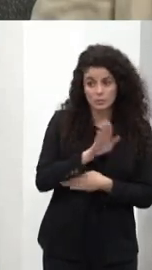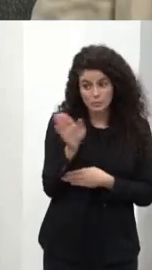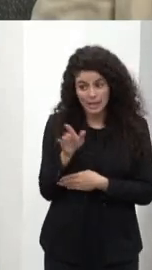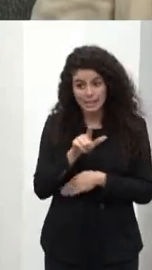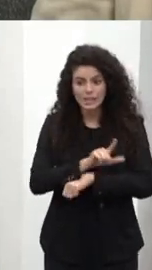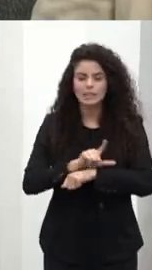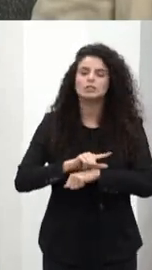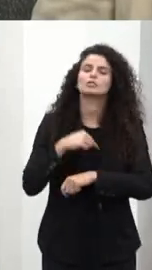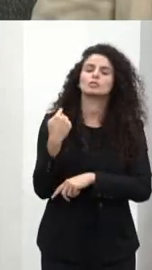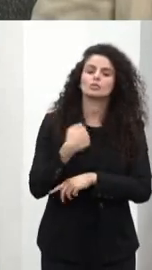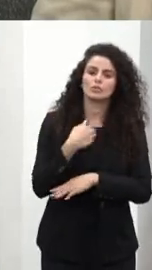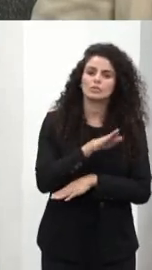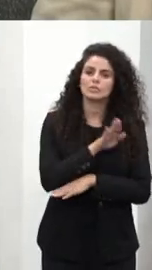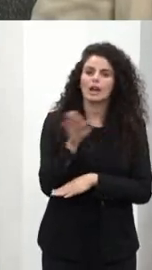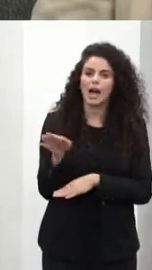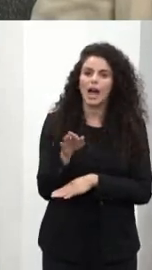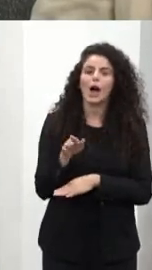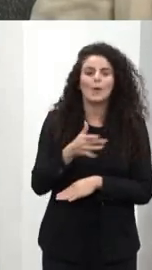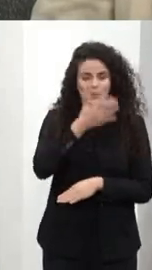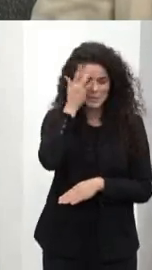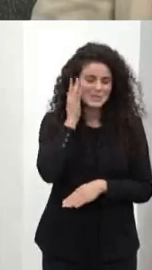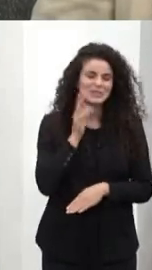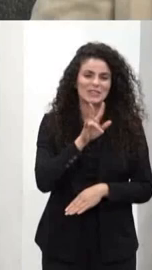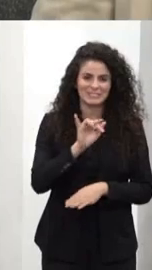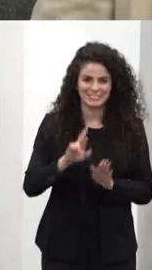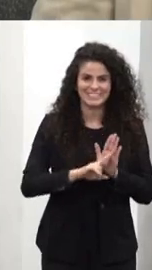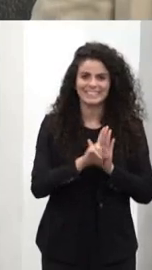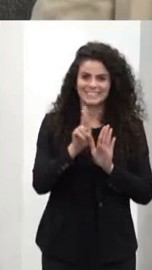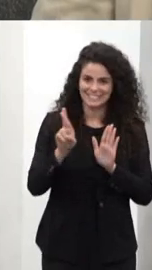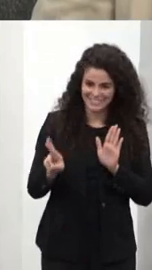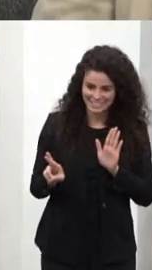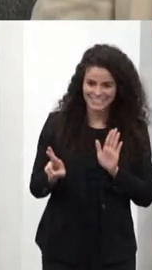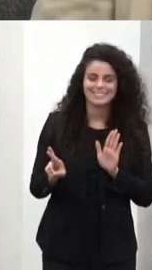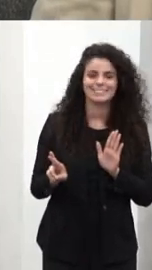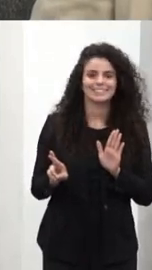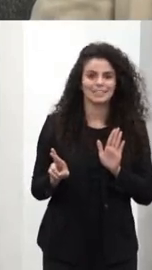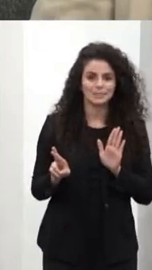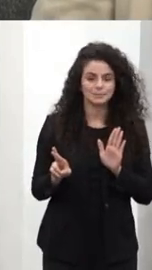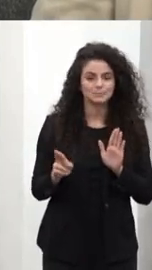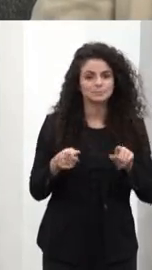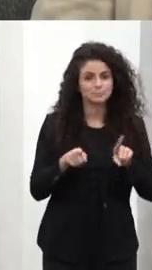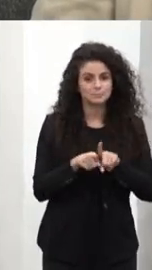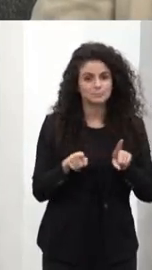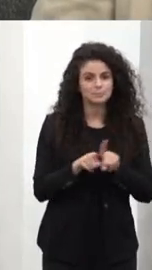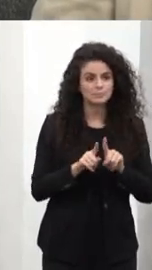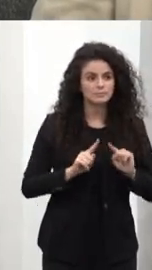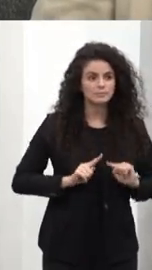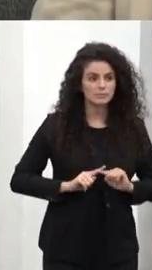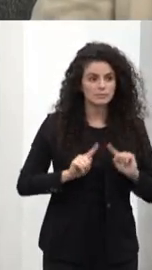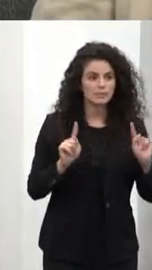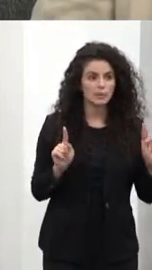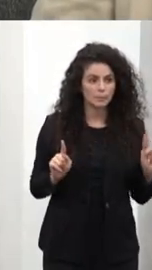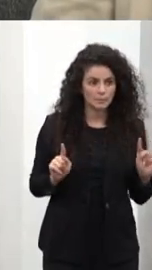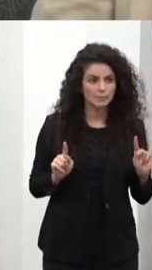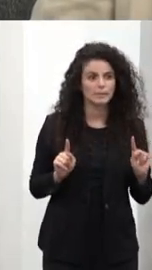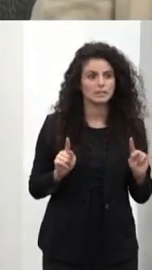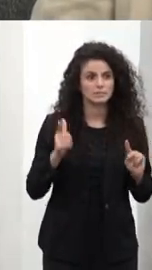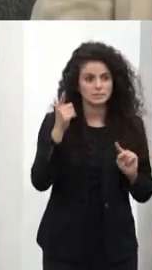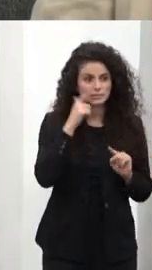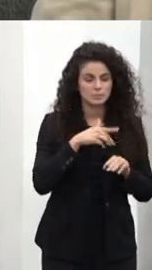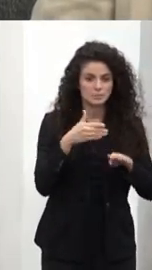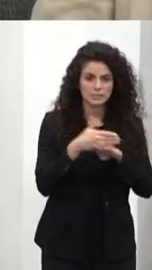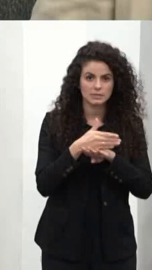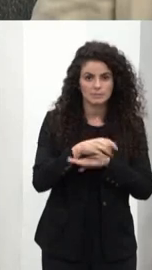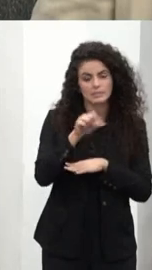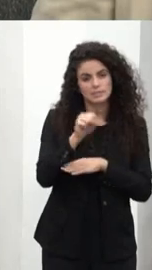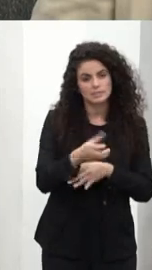em Laje não sei quem mas o link vai estar presente em equipe em bonde né vamos estar tá aqui presente sim então